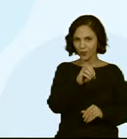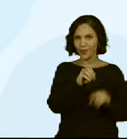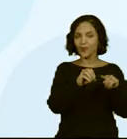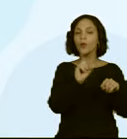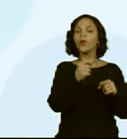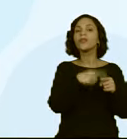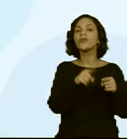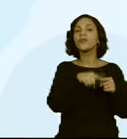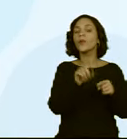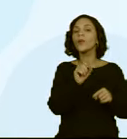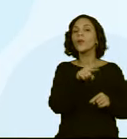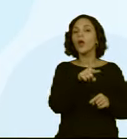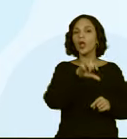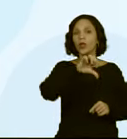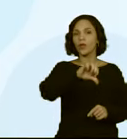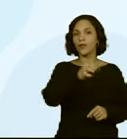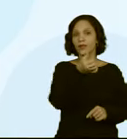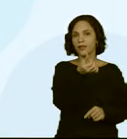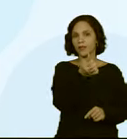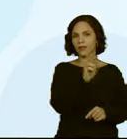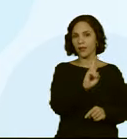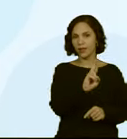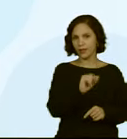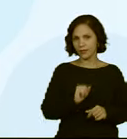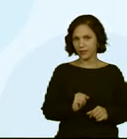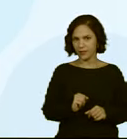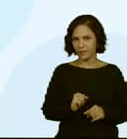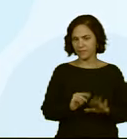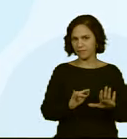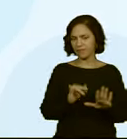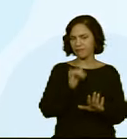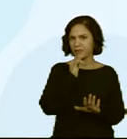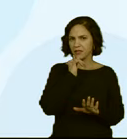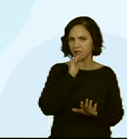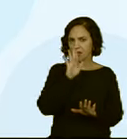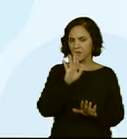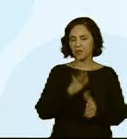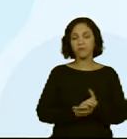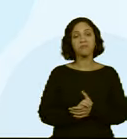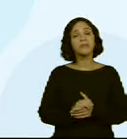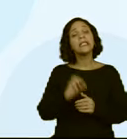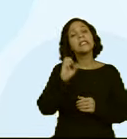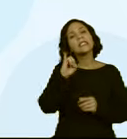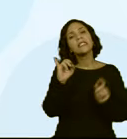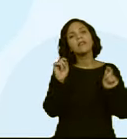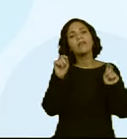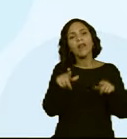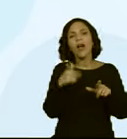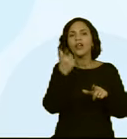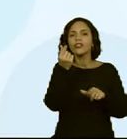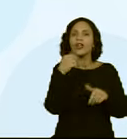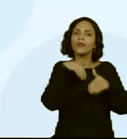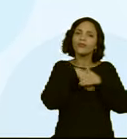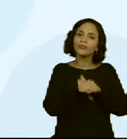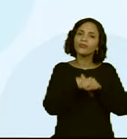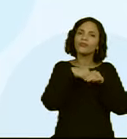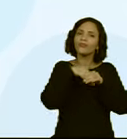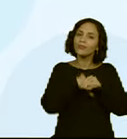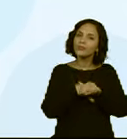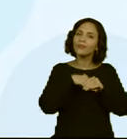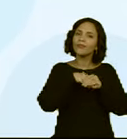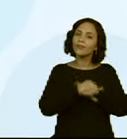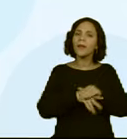gente viu que existe uma diferença de 96 reais Digamos que eles têm possibilidade de que a todos os meses